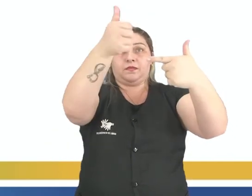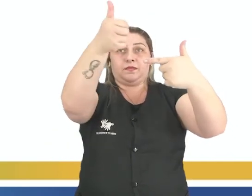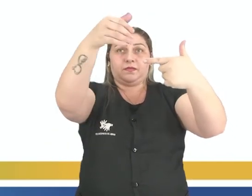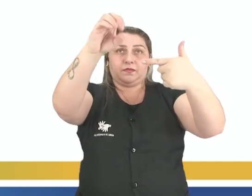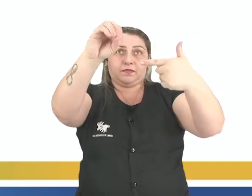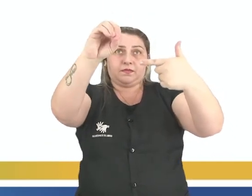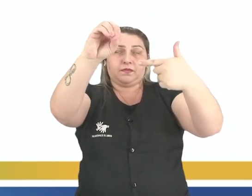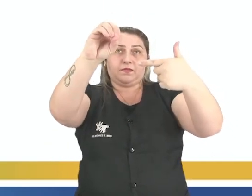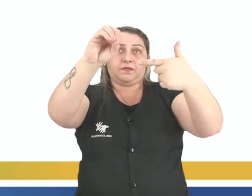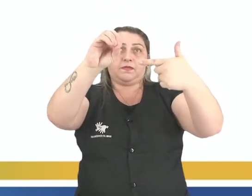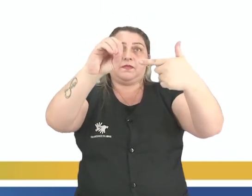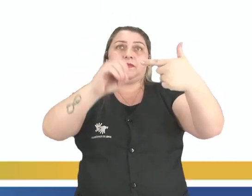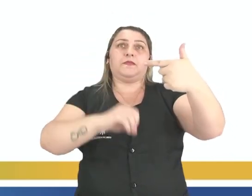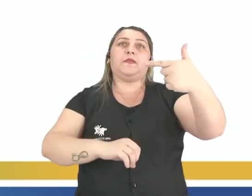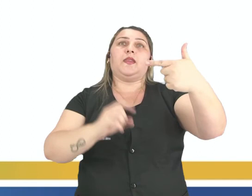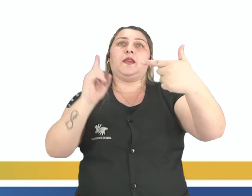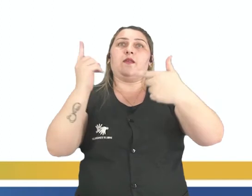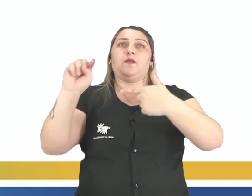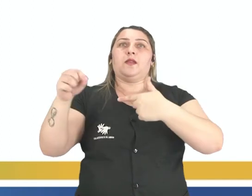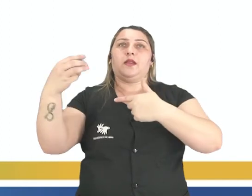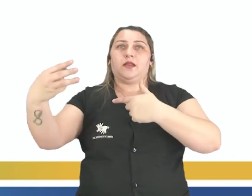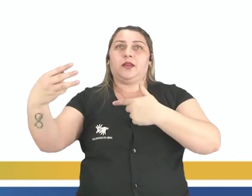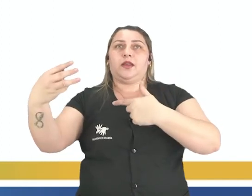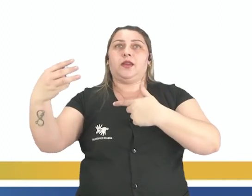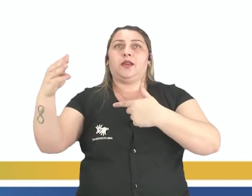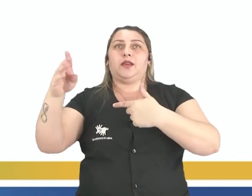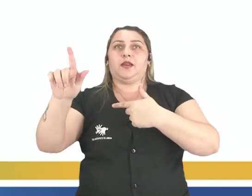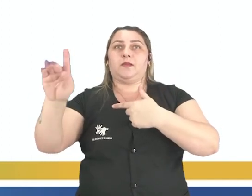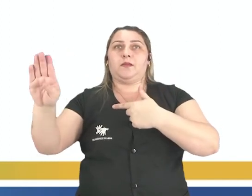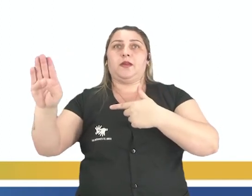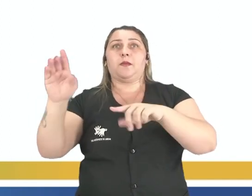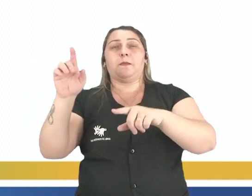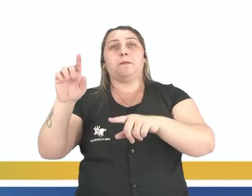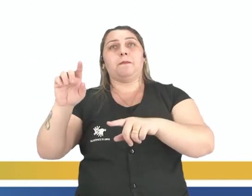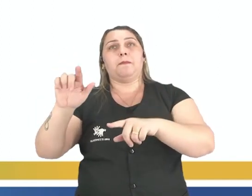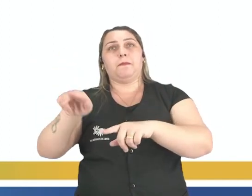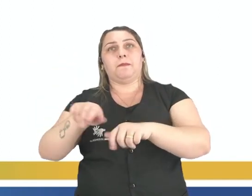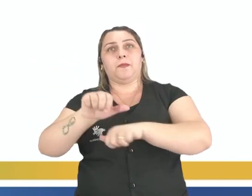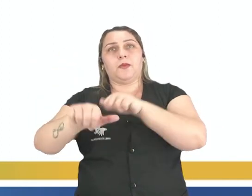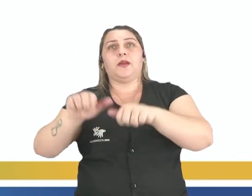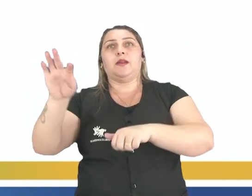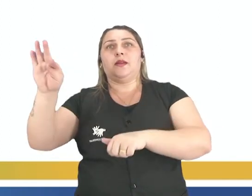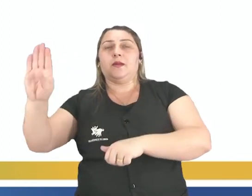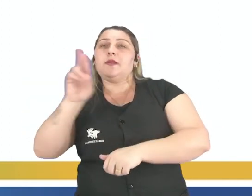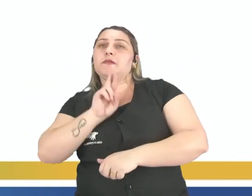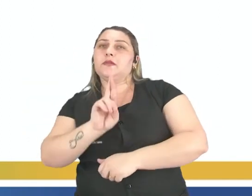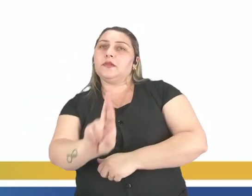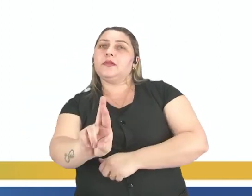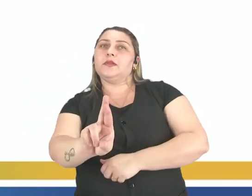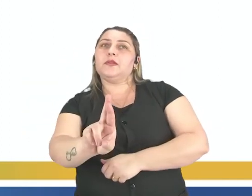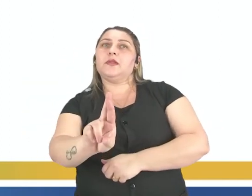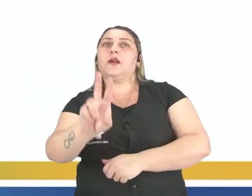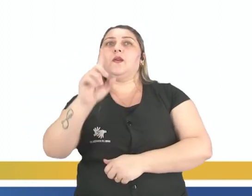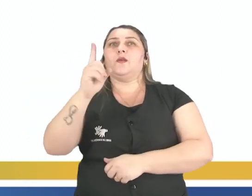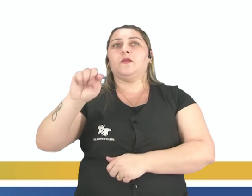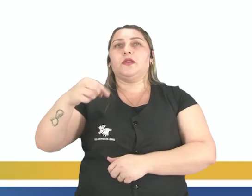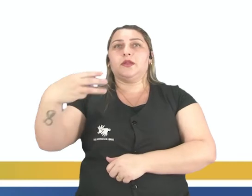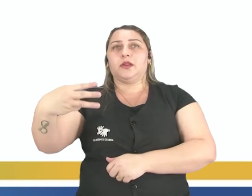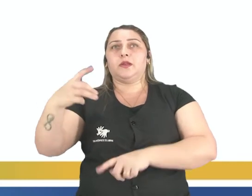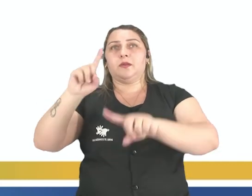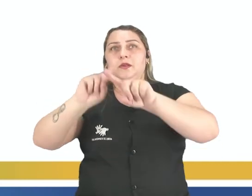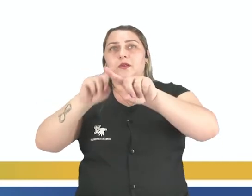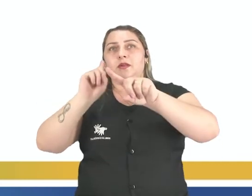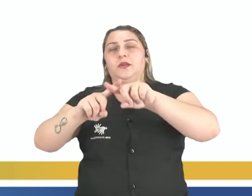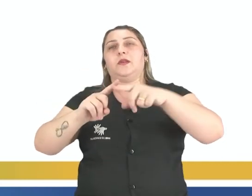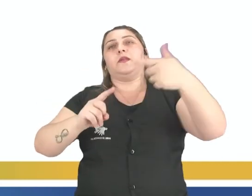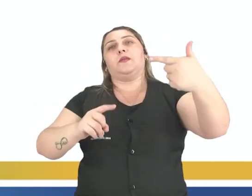10. Então, nesse caso, 1,3 gigabyte em terabyte vai ser resultado de 1,3